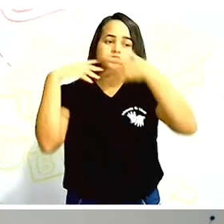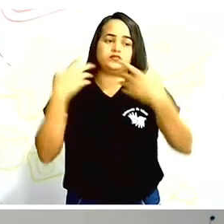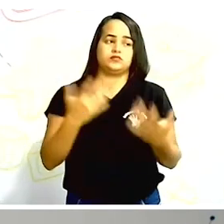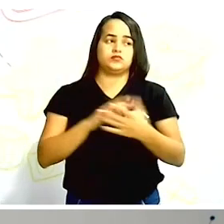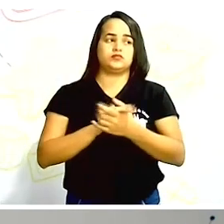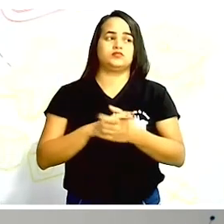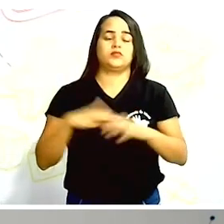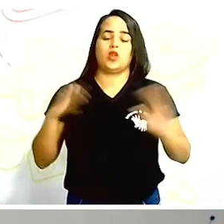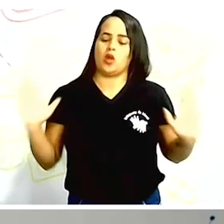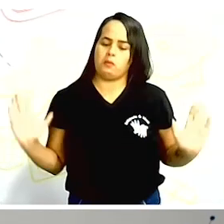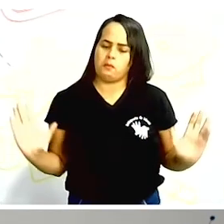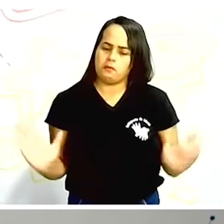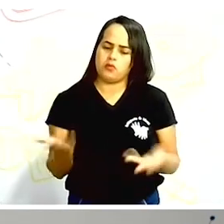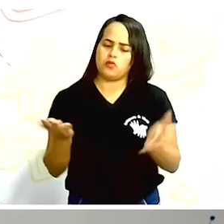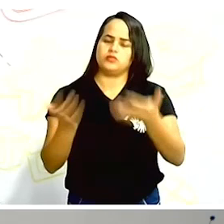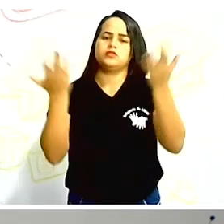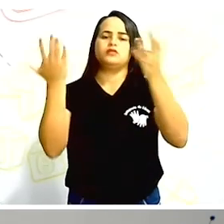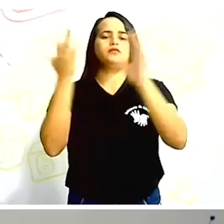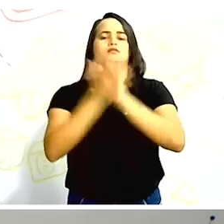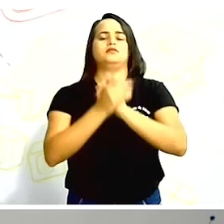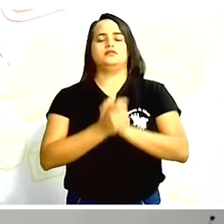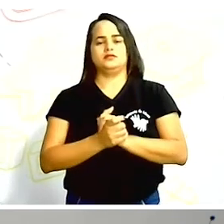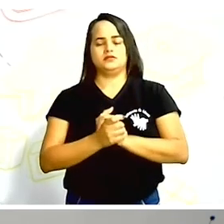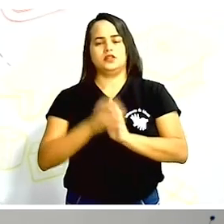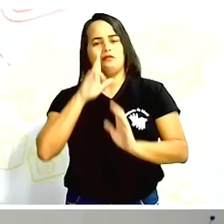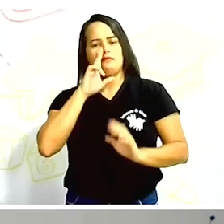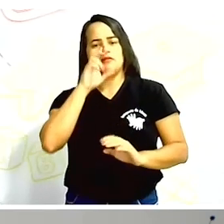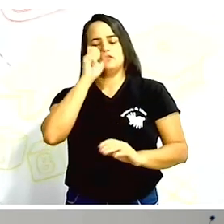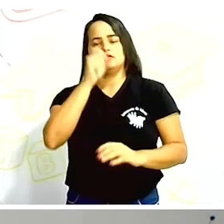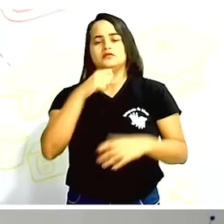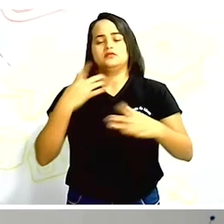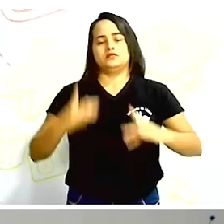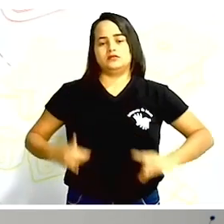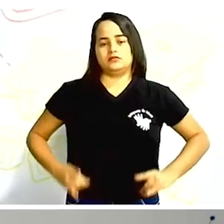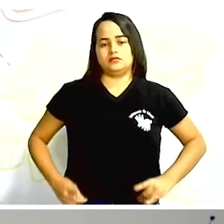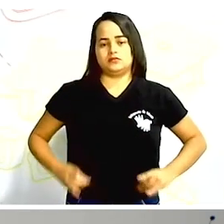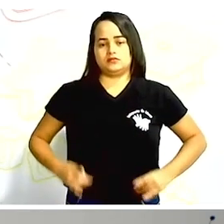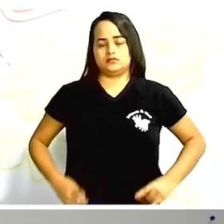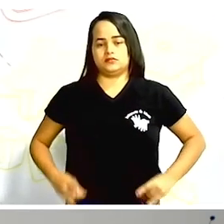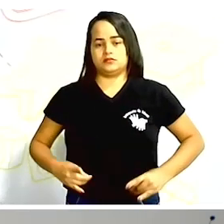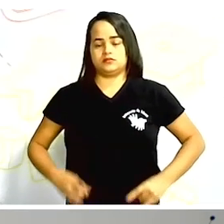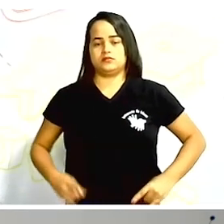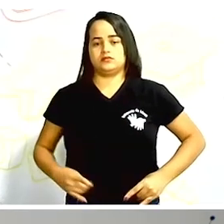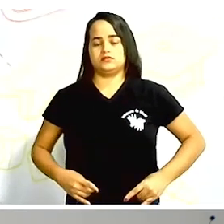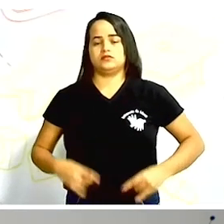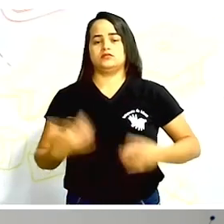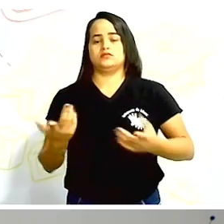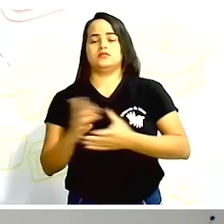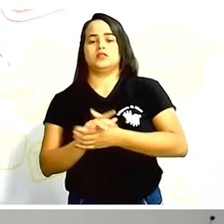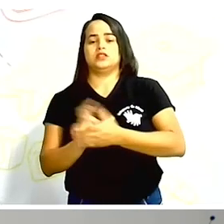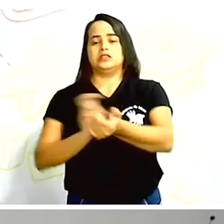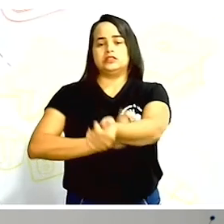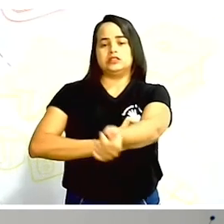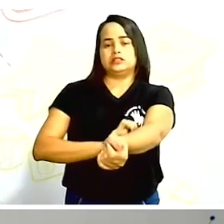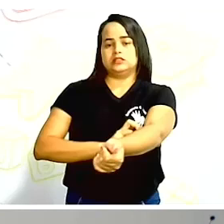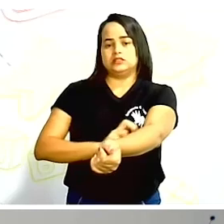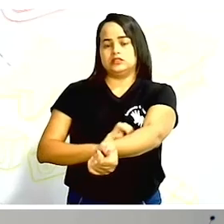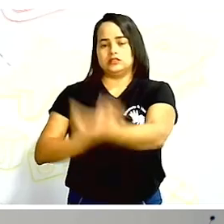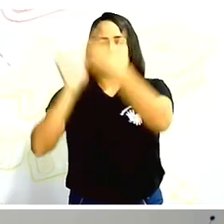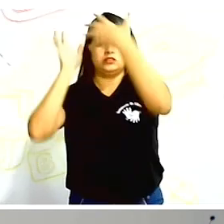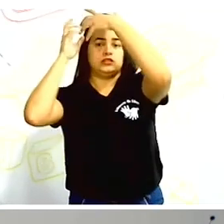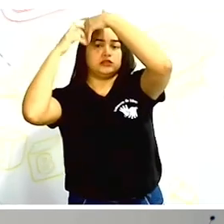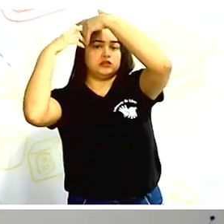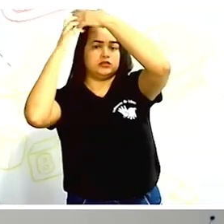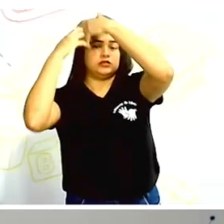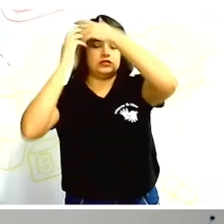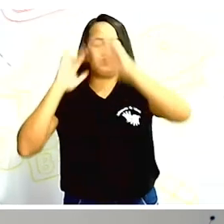a nossa motivação. A testosterona, ela atua no sistema nervoso, contribuindo com a produção de energia.